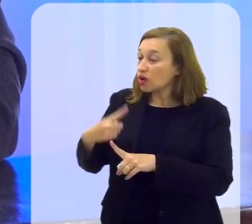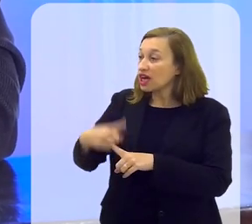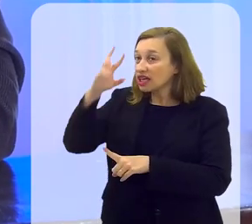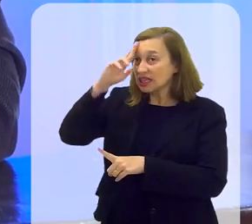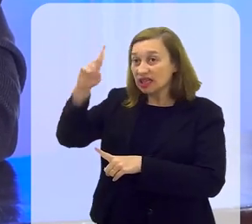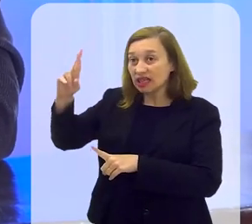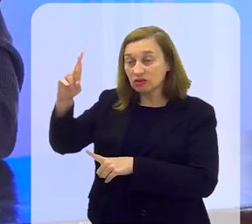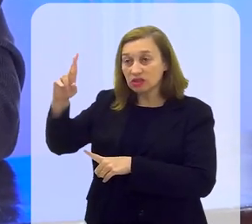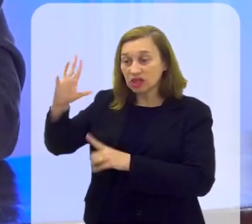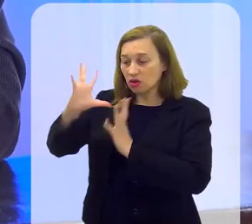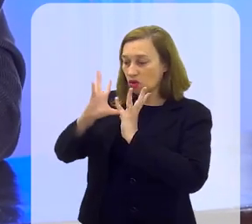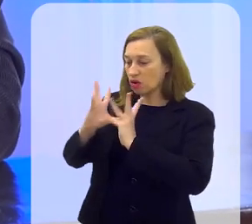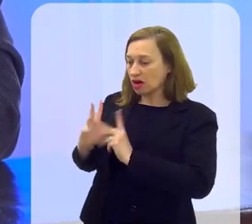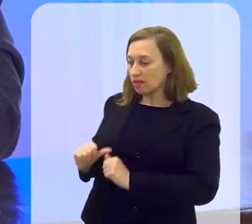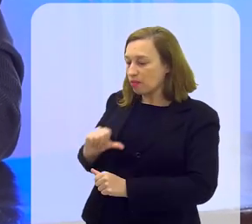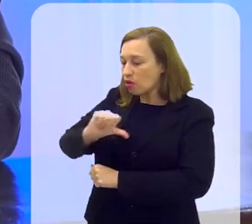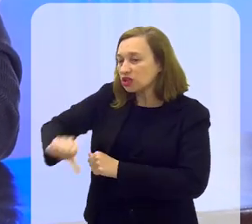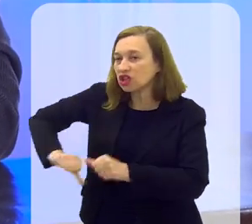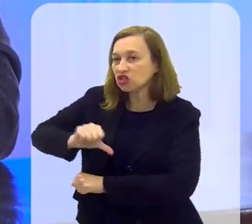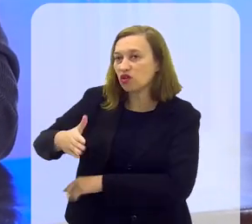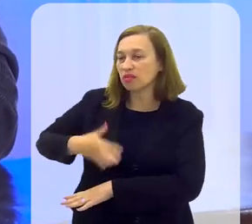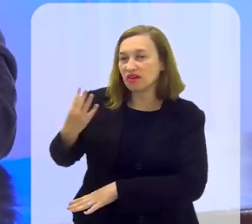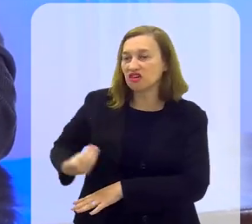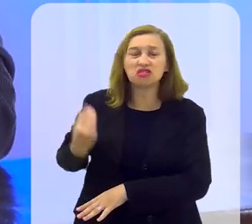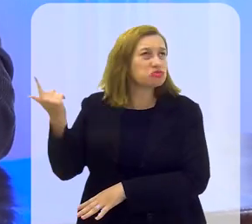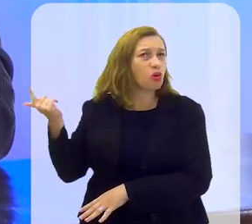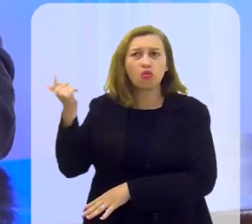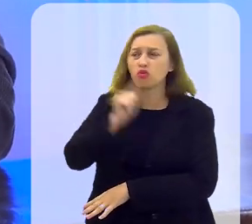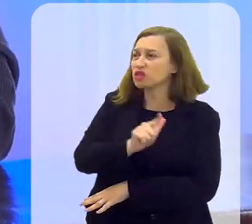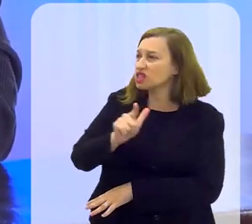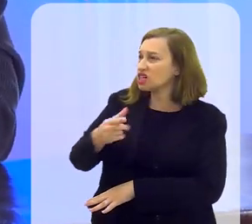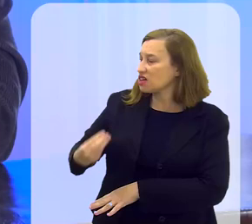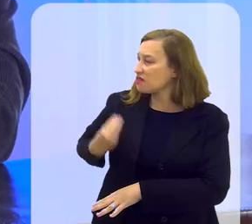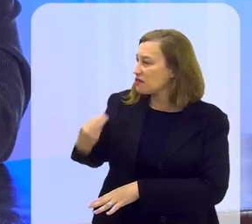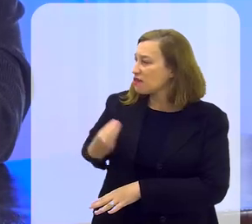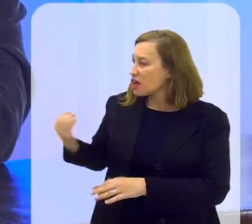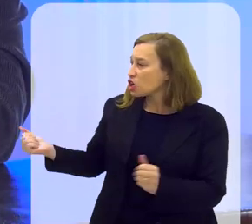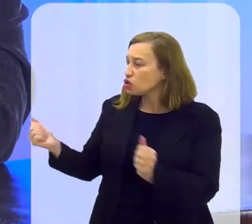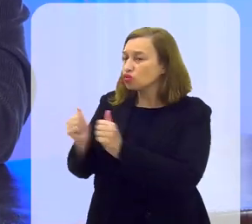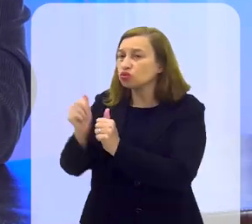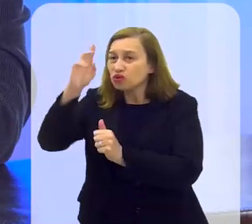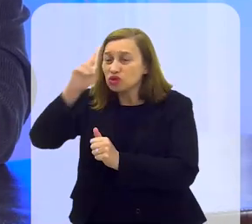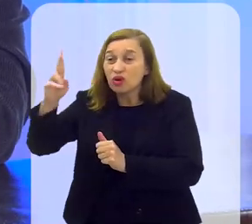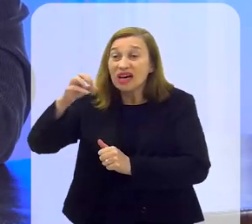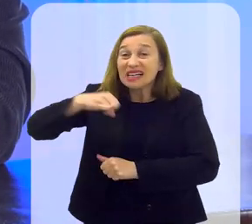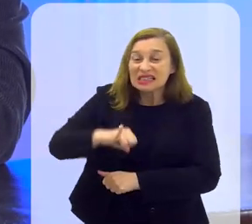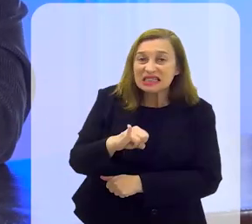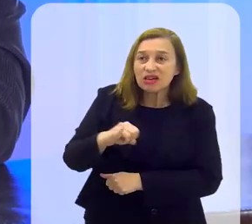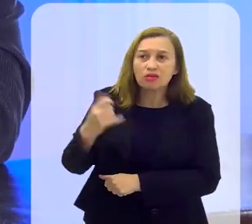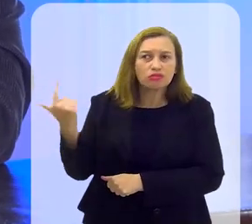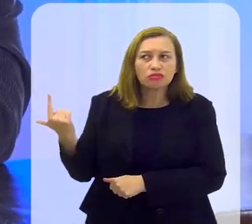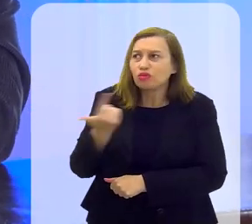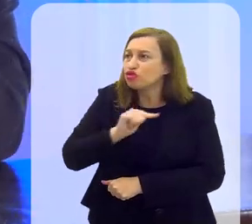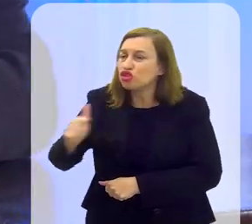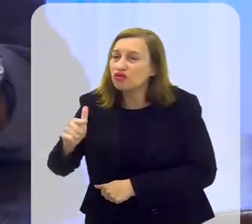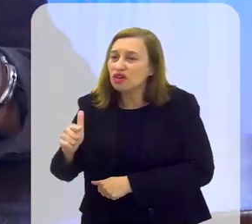né Eu não conseguiria estar na presença desse Deus se eu não tivesse sido